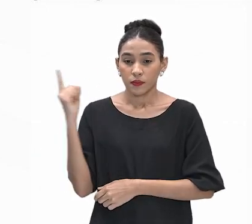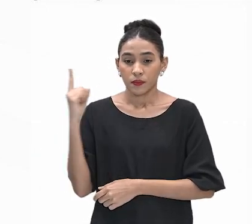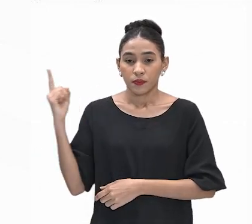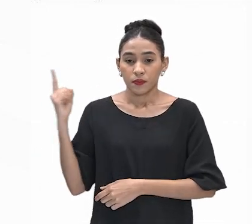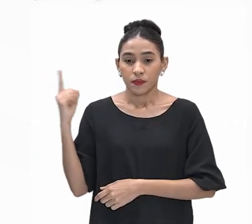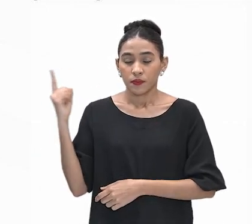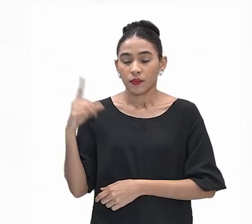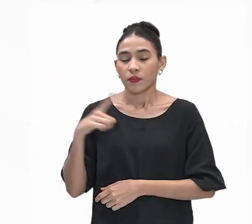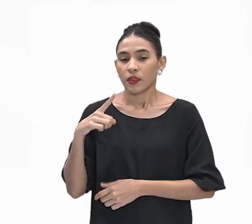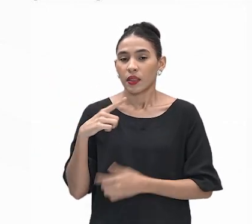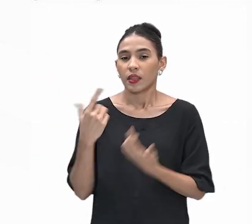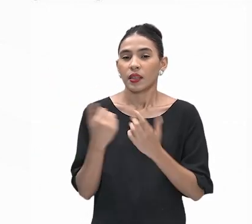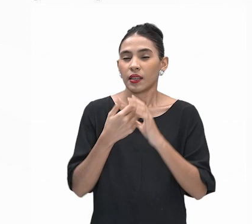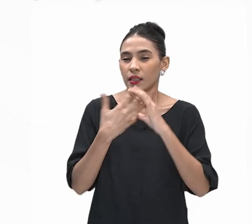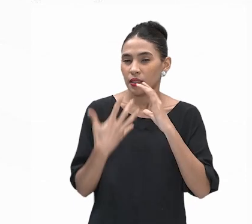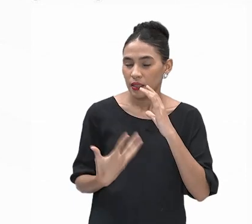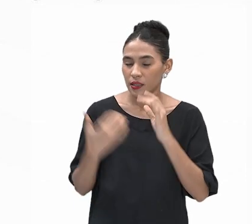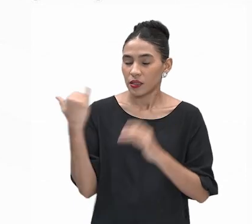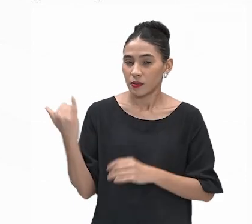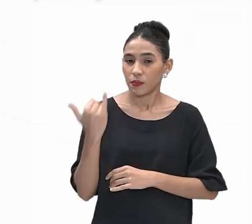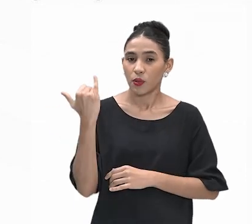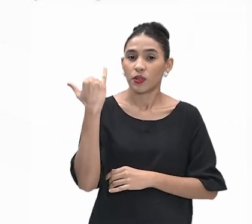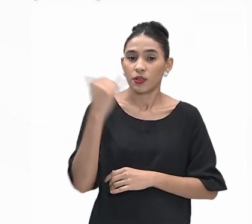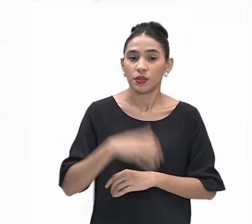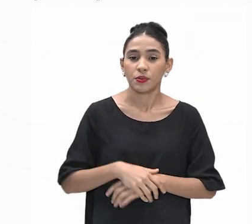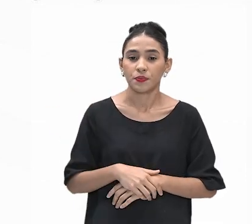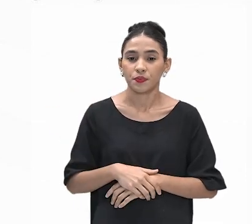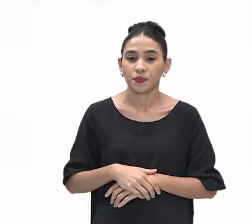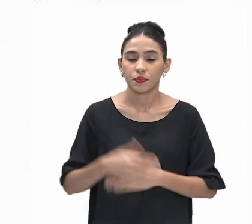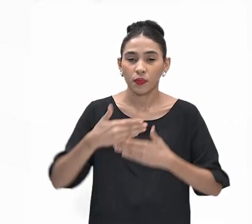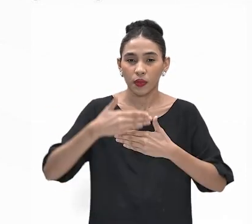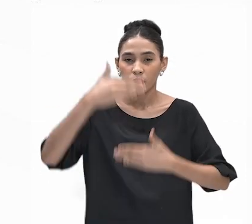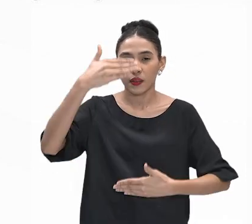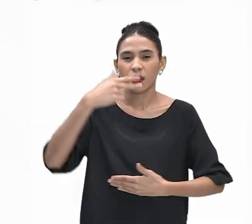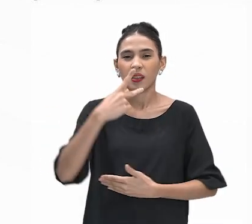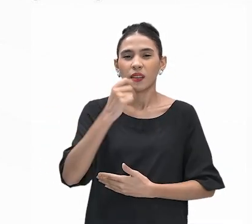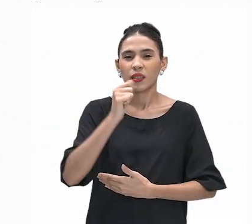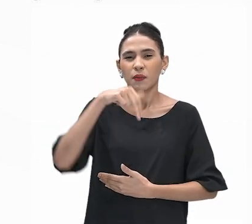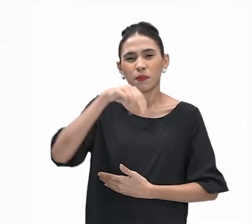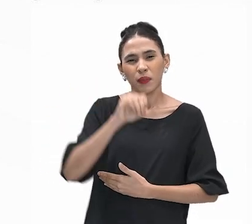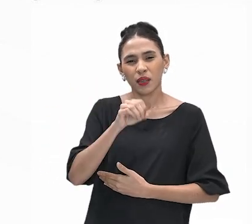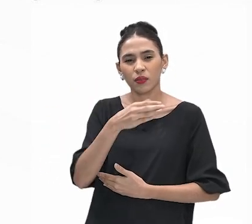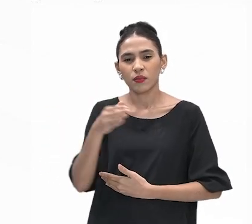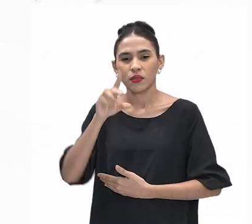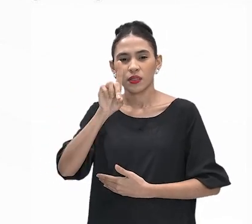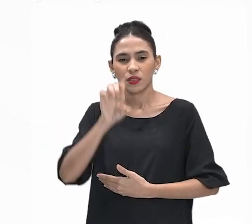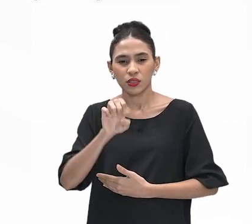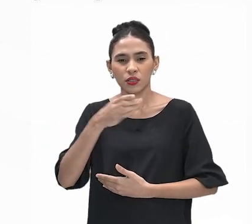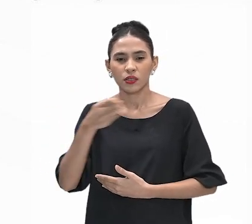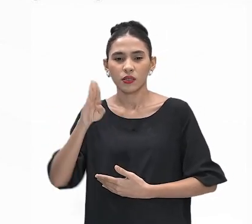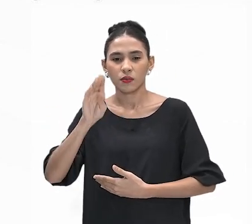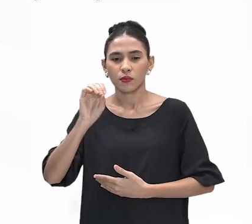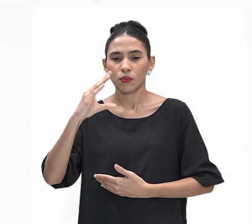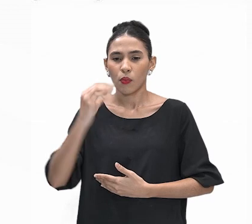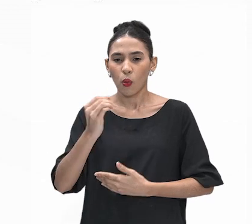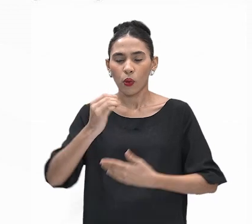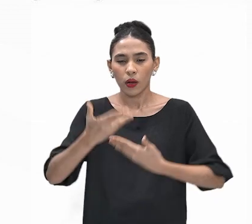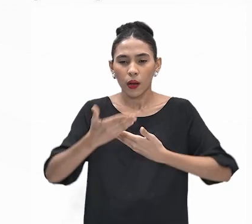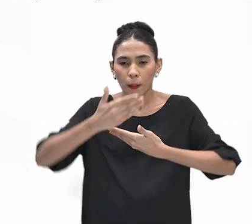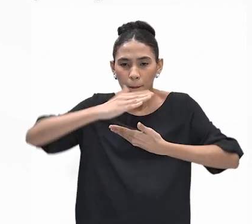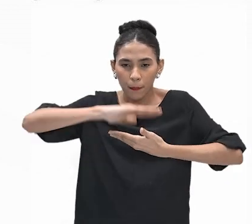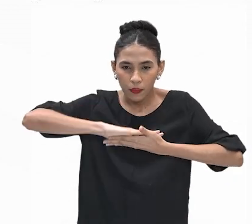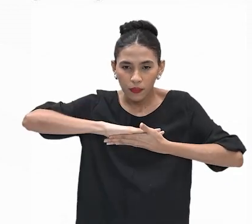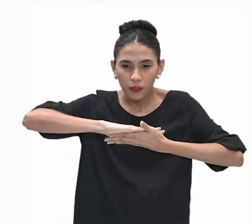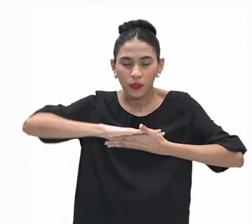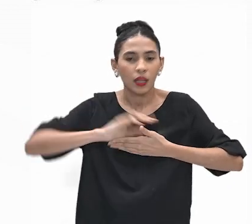muito característico. Essa pintura, que é o pano de boca que tem, ele não dobra, ele sobe